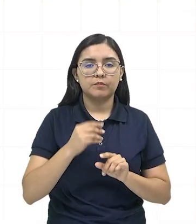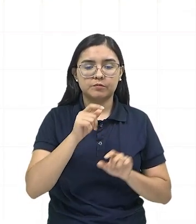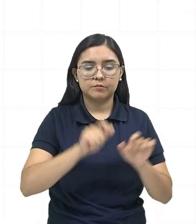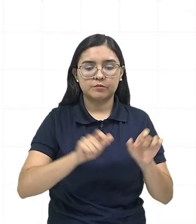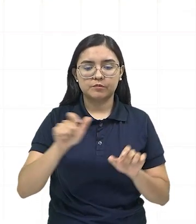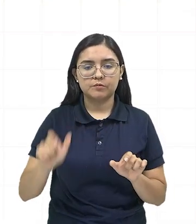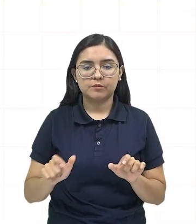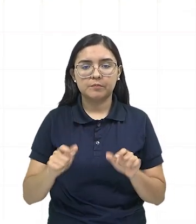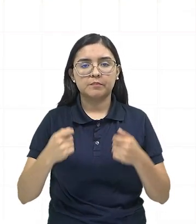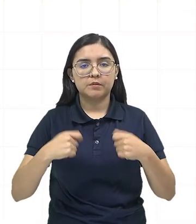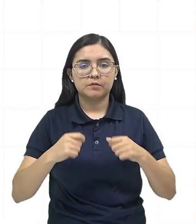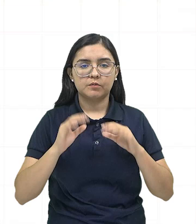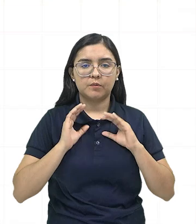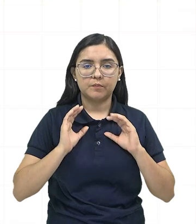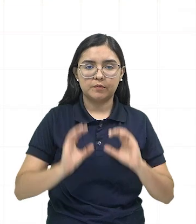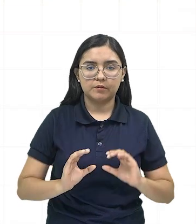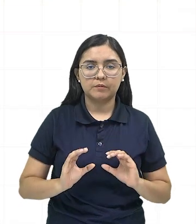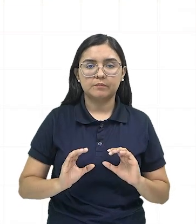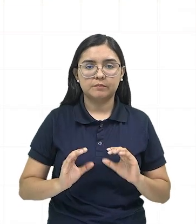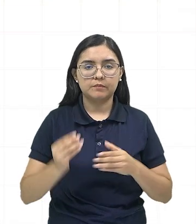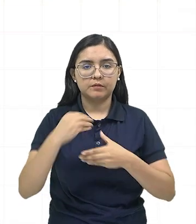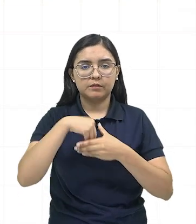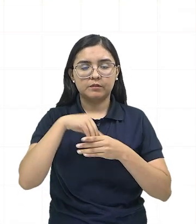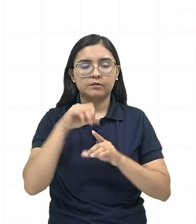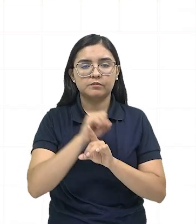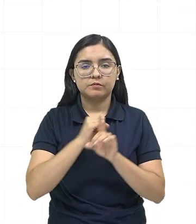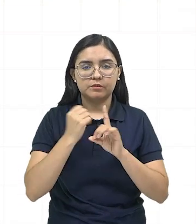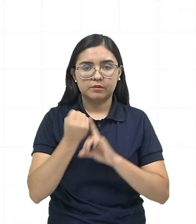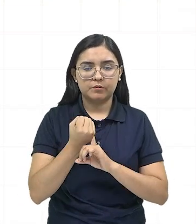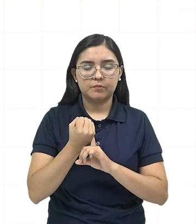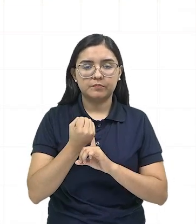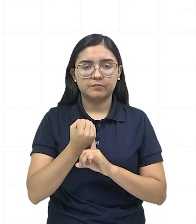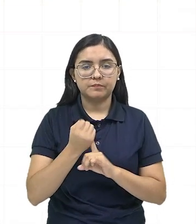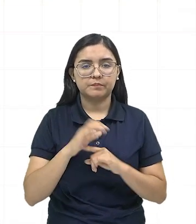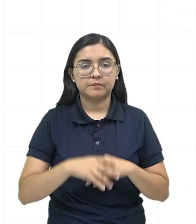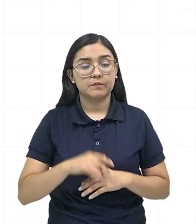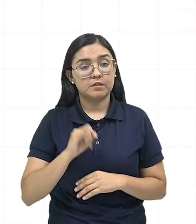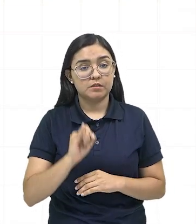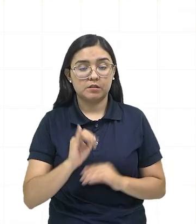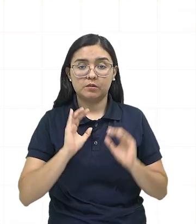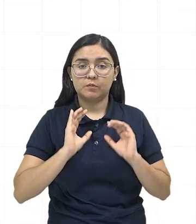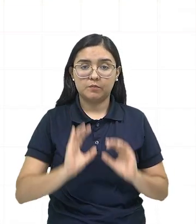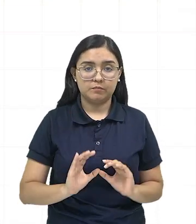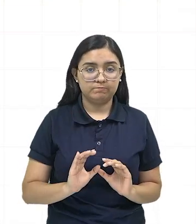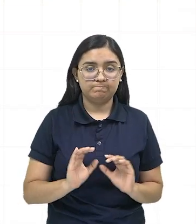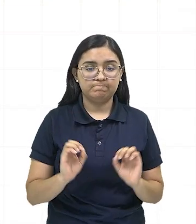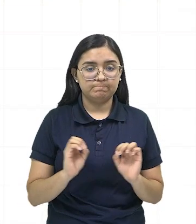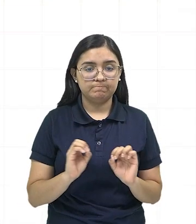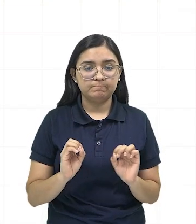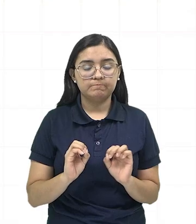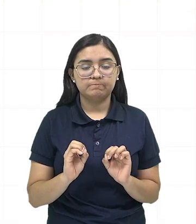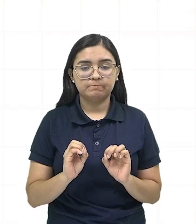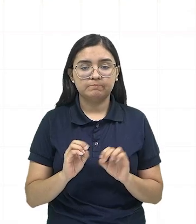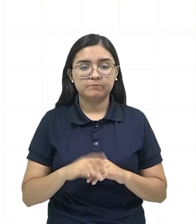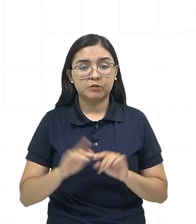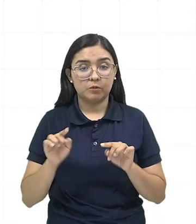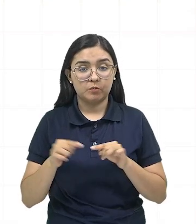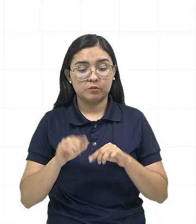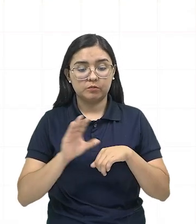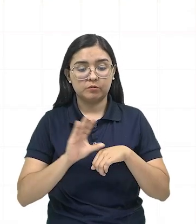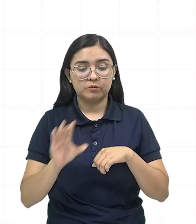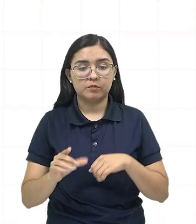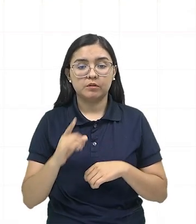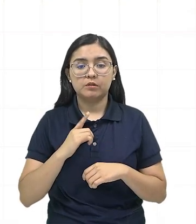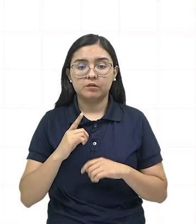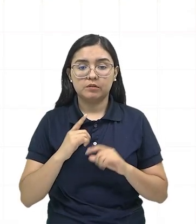social, deve se comportar na sociedade. E caso ele não se comporte, dentro dessa Constituição, nós também temos